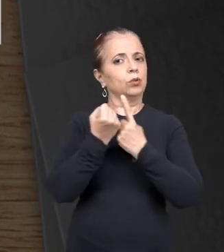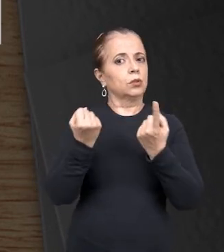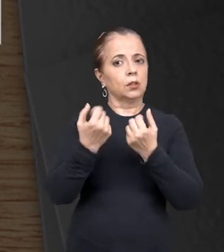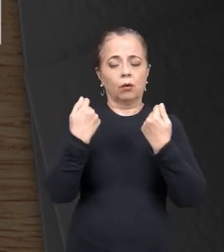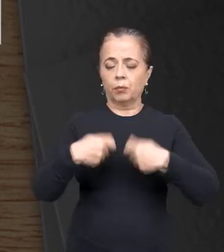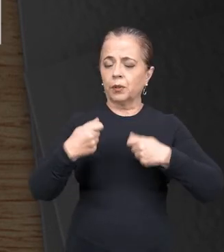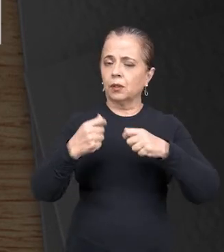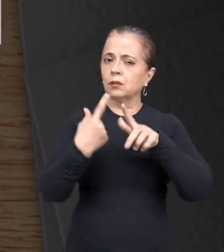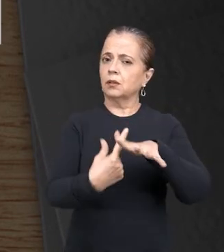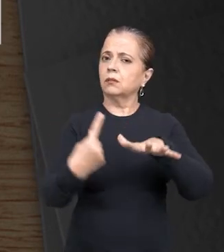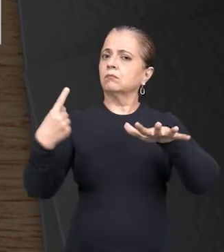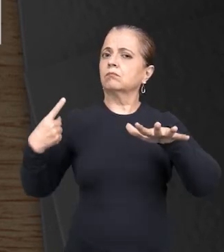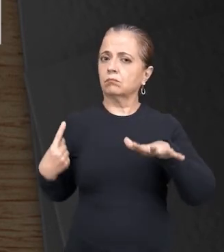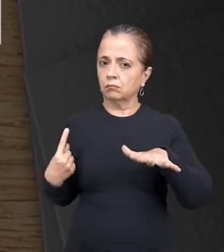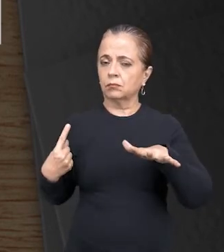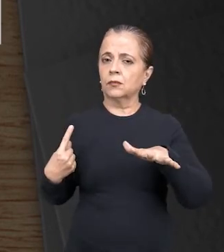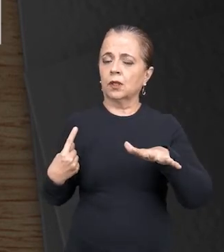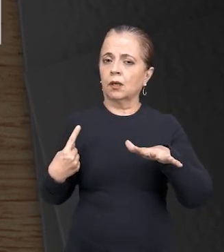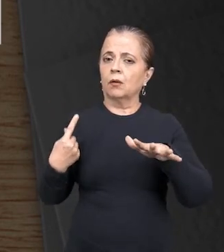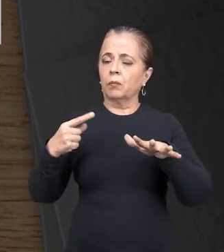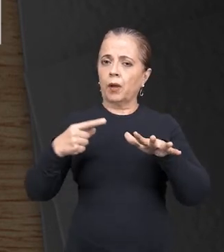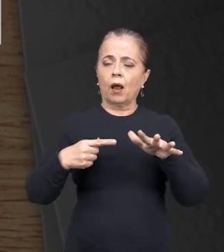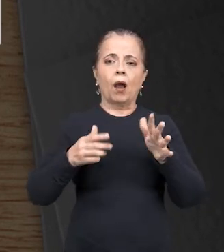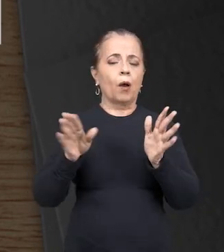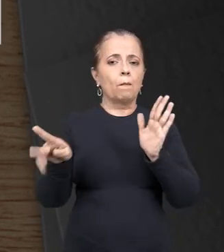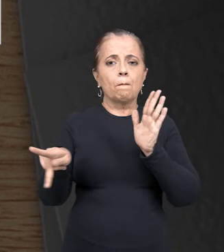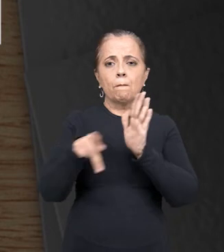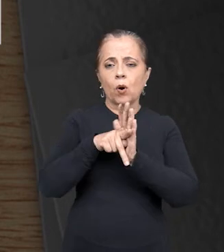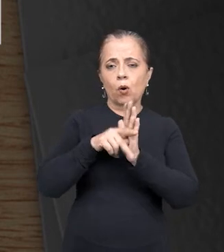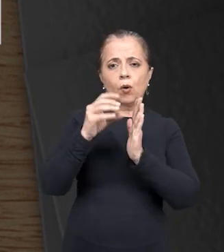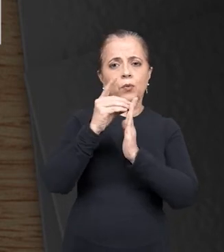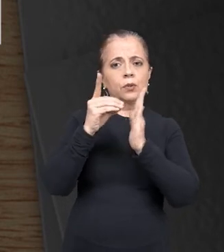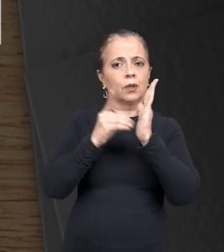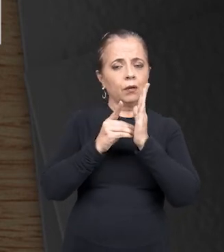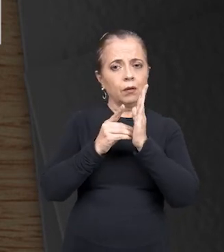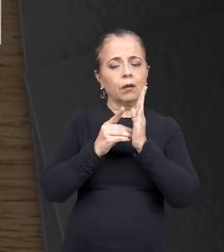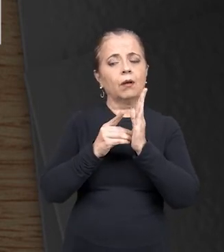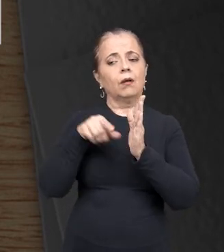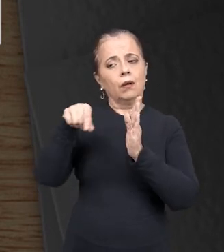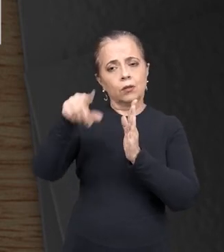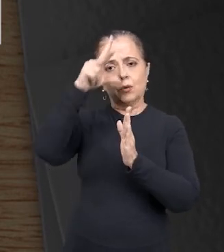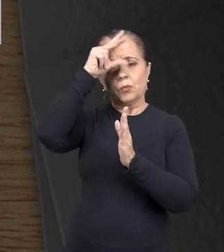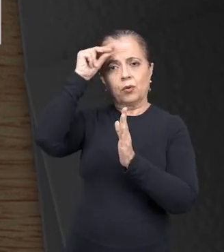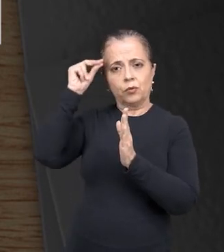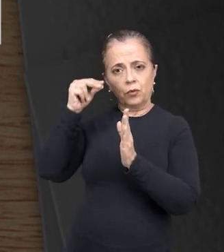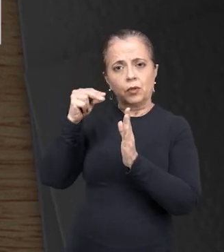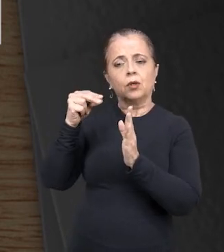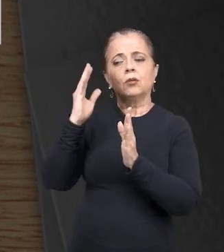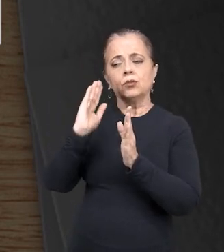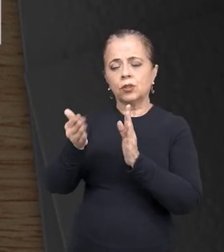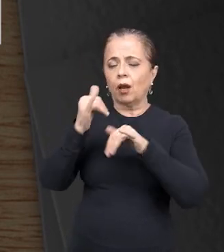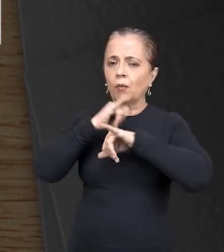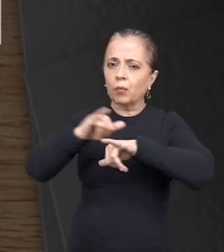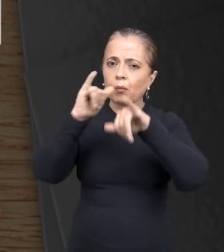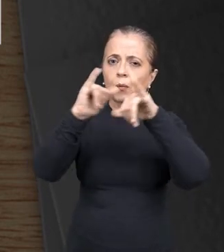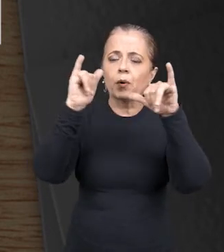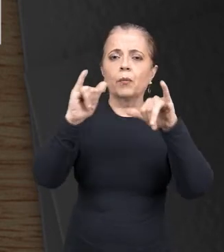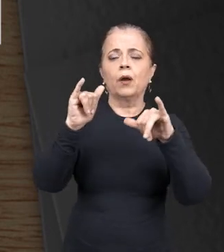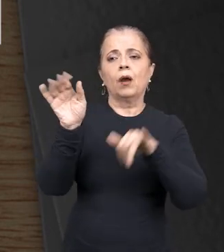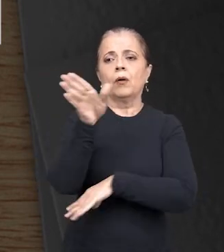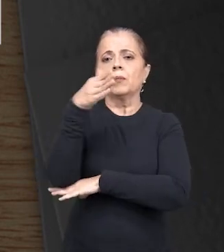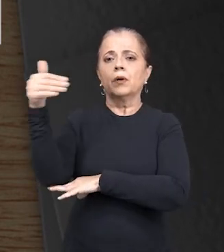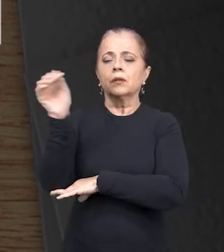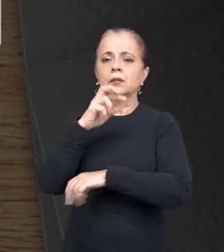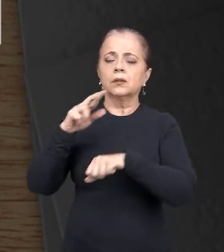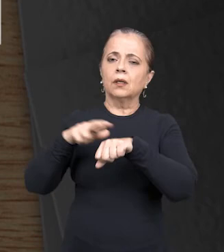social ampliadas, cumprindo o próprio decreto municipal que estabelecia, de acordo com a cor da